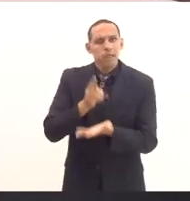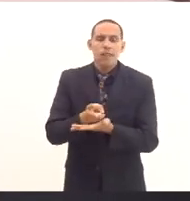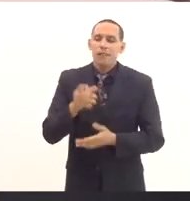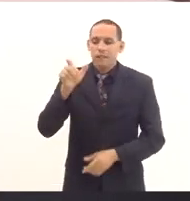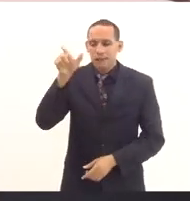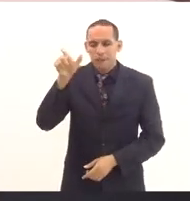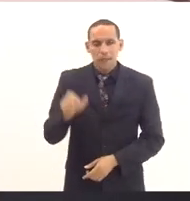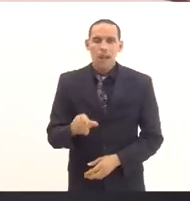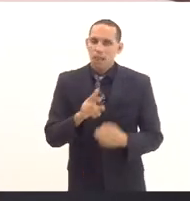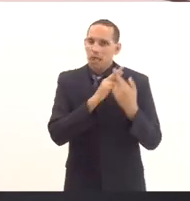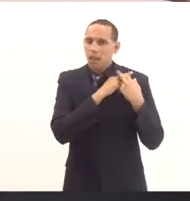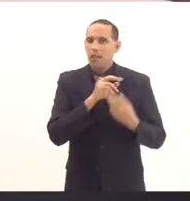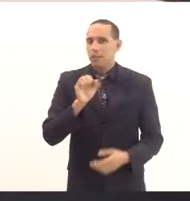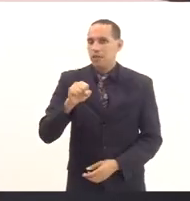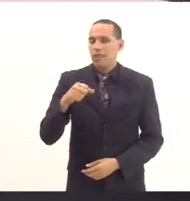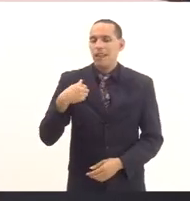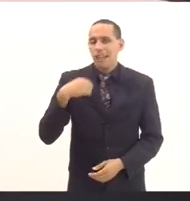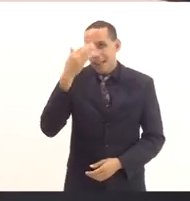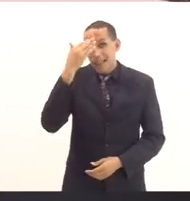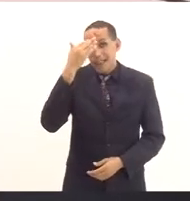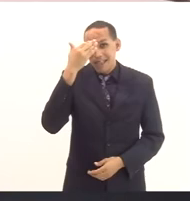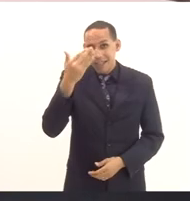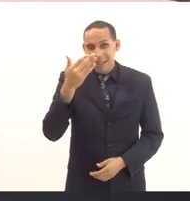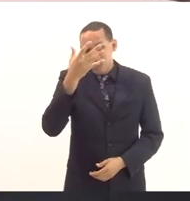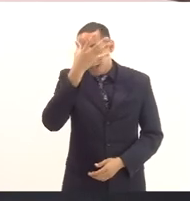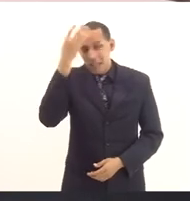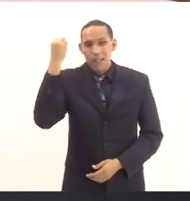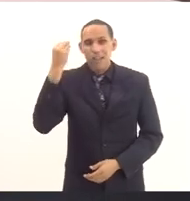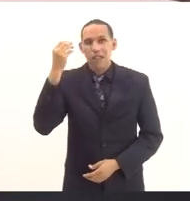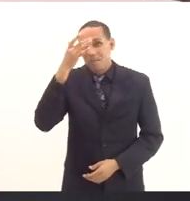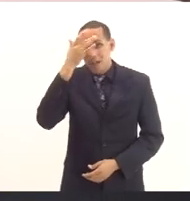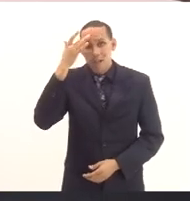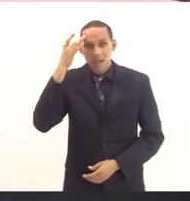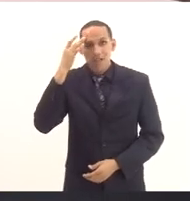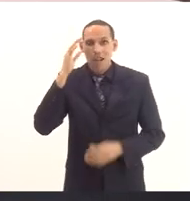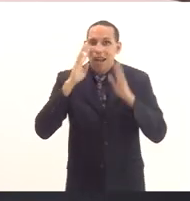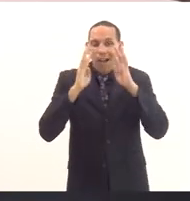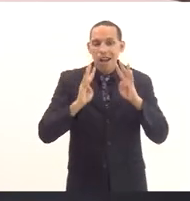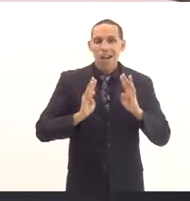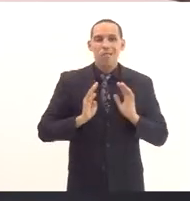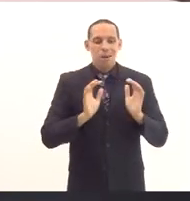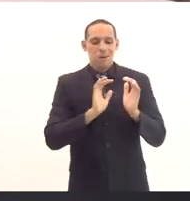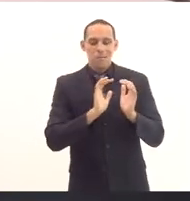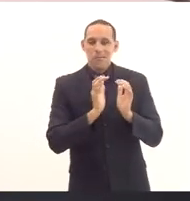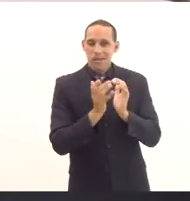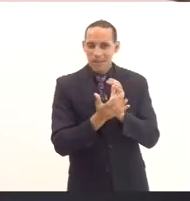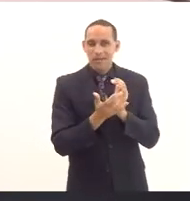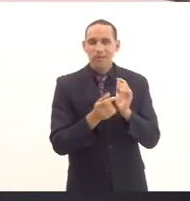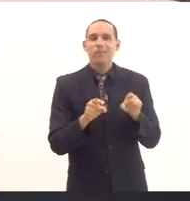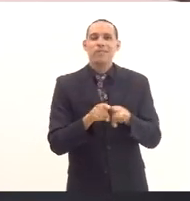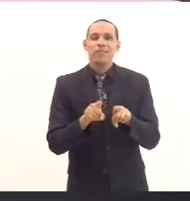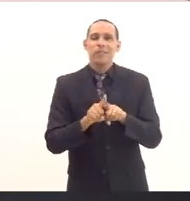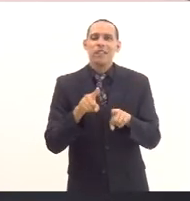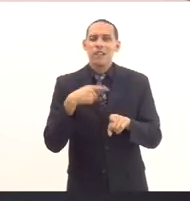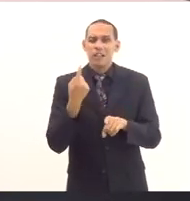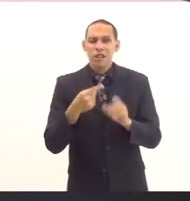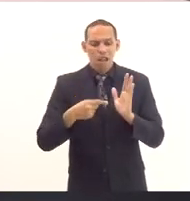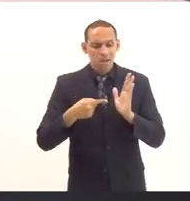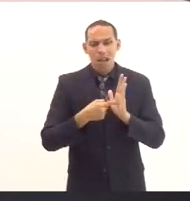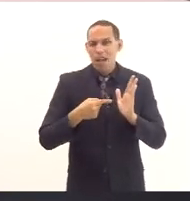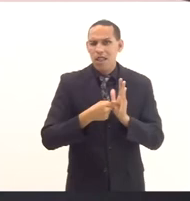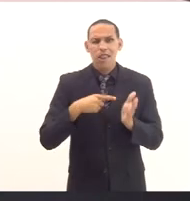E não esquecer de agradecer aqui pessoal que vem acompanhando a gente pelas redes sociais a gente recebe